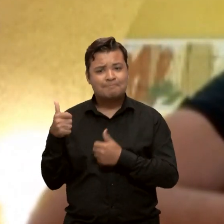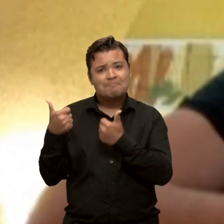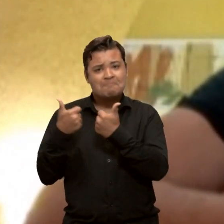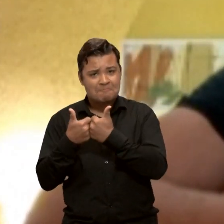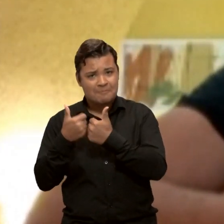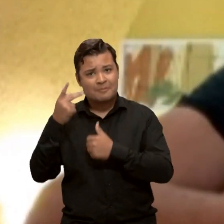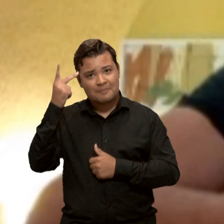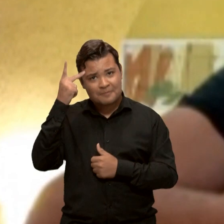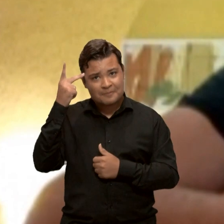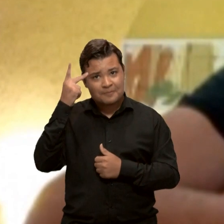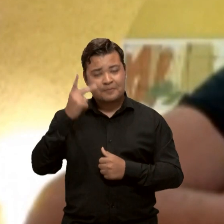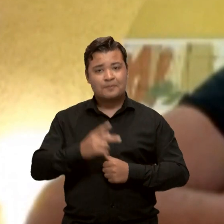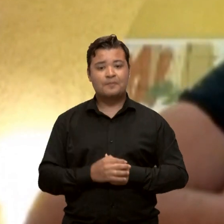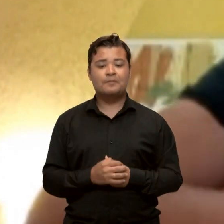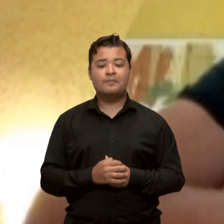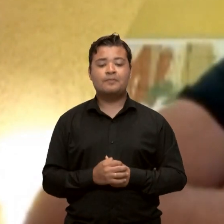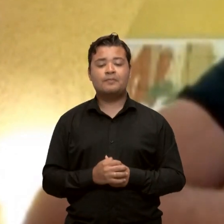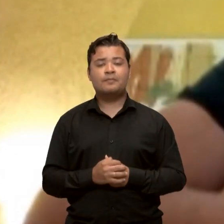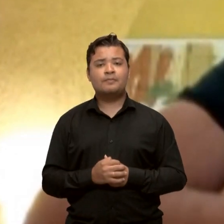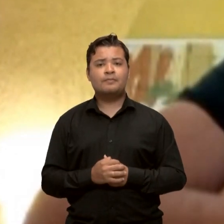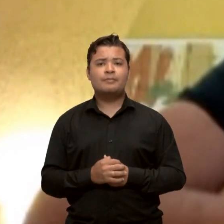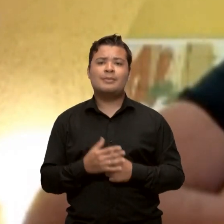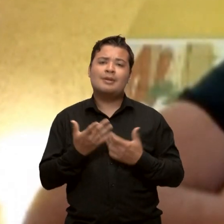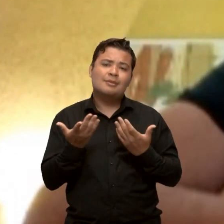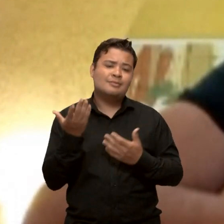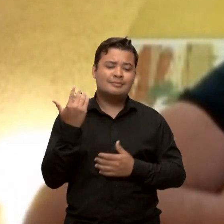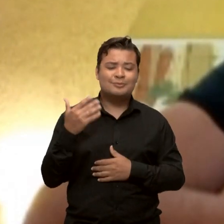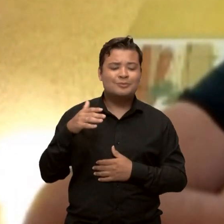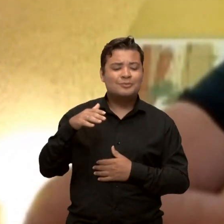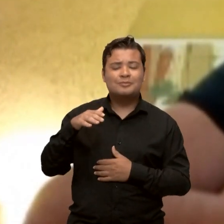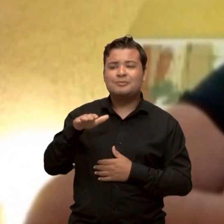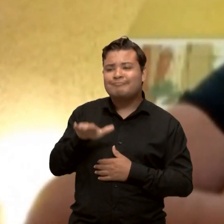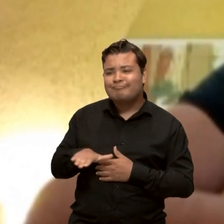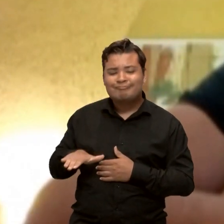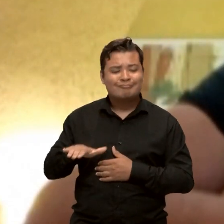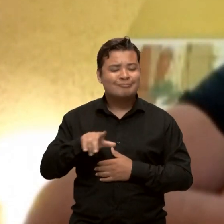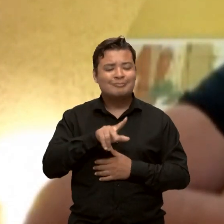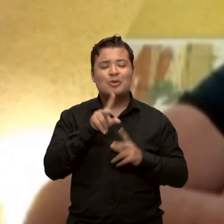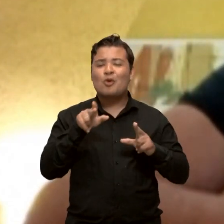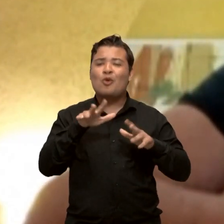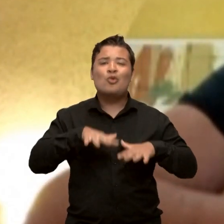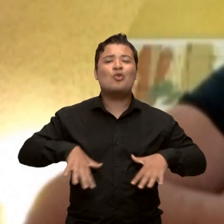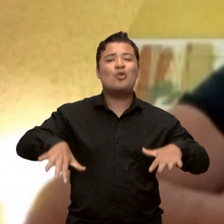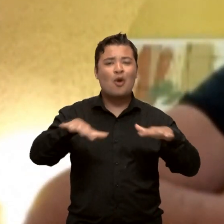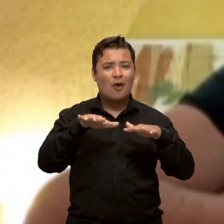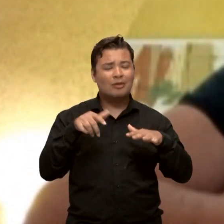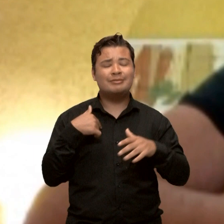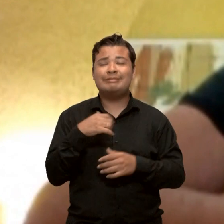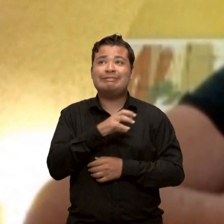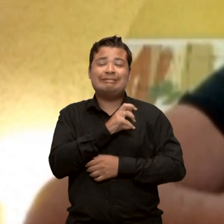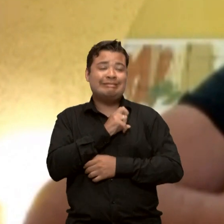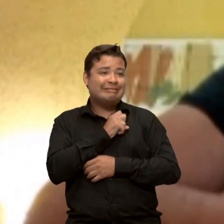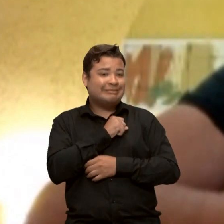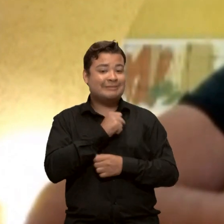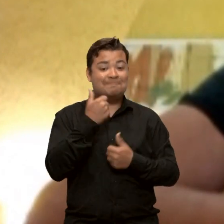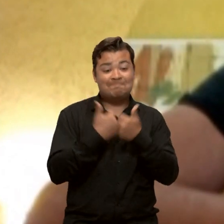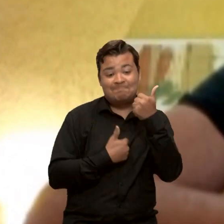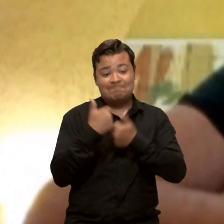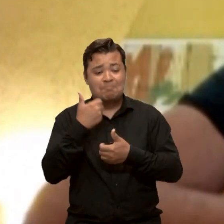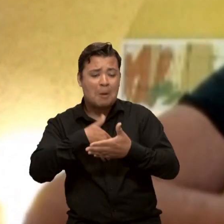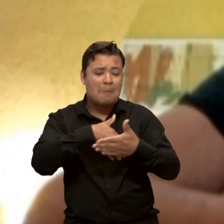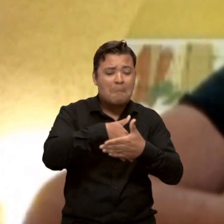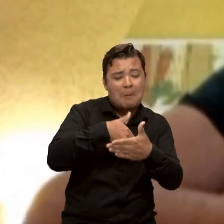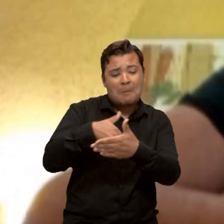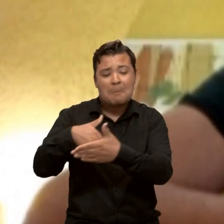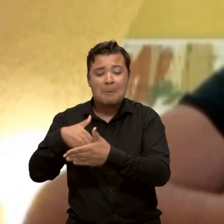Paulo, e como todo garoto, né, gostava de jogar futebol,